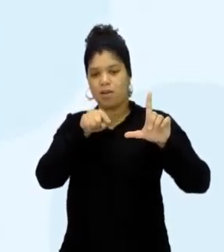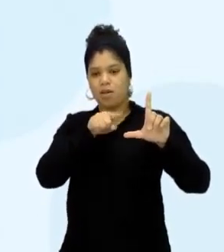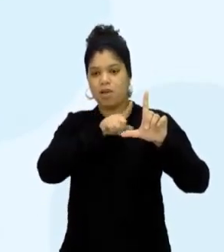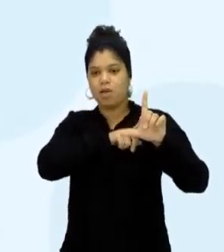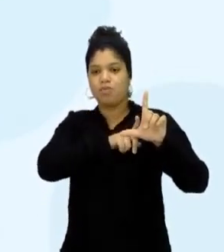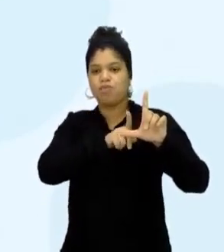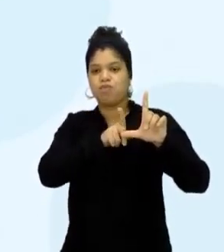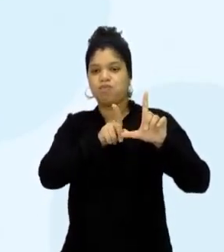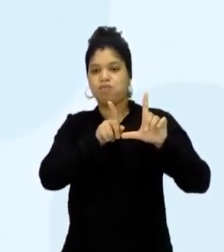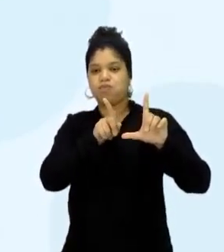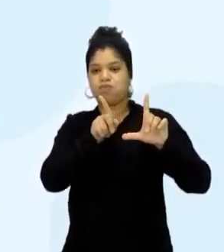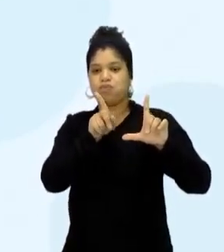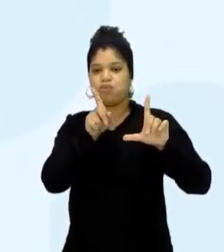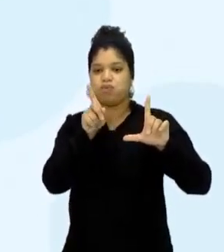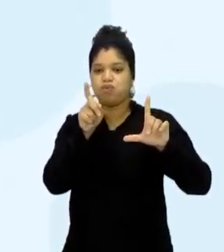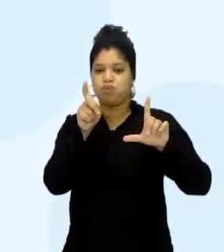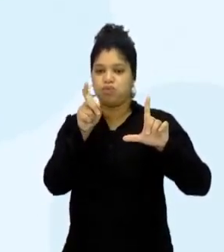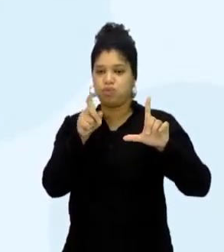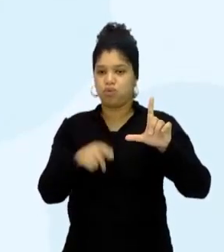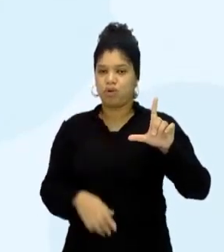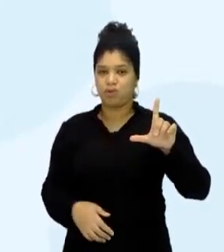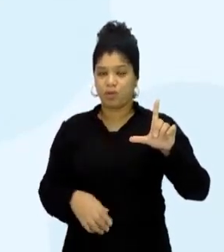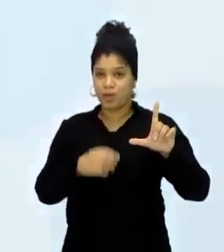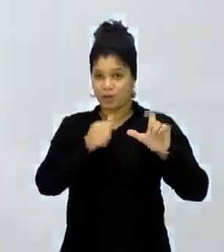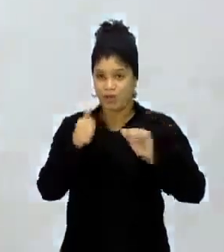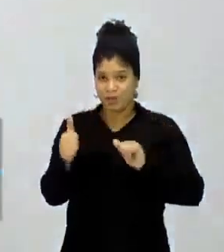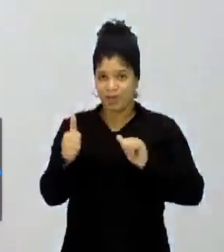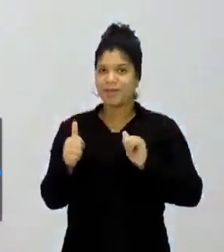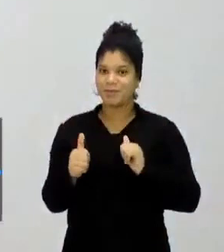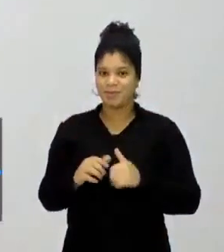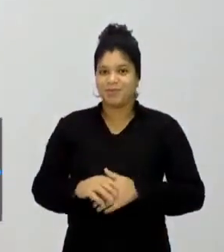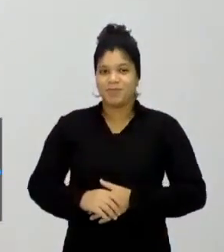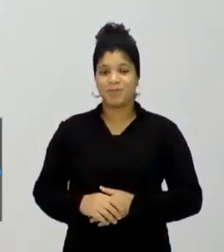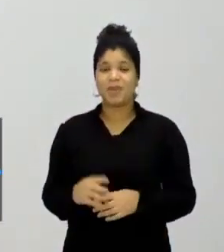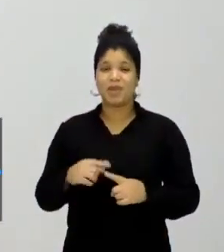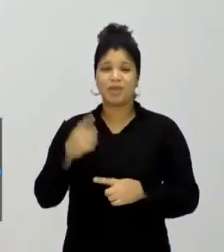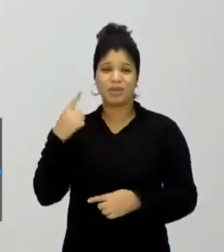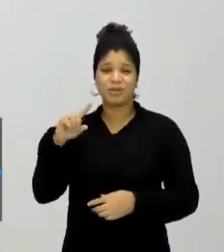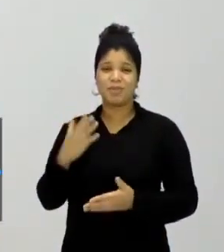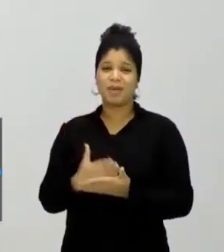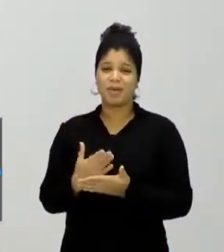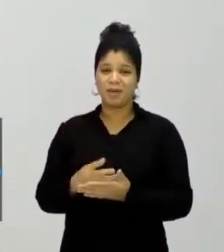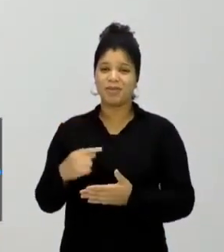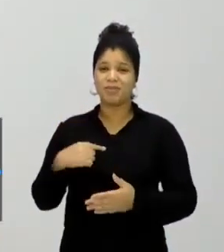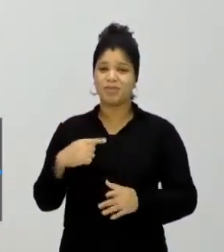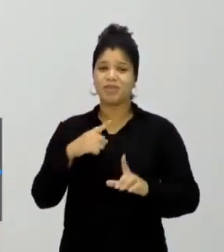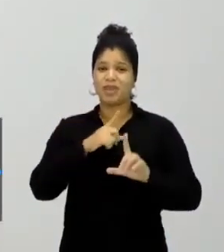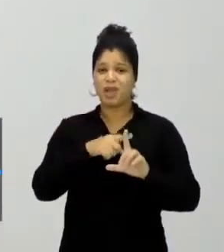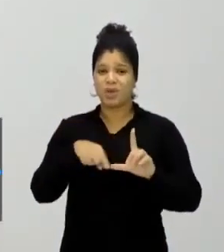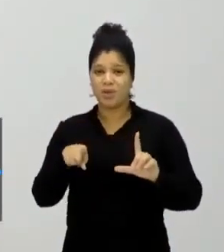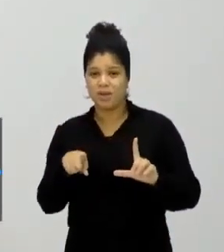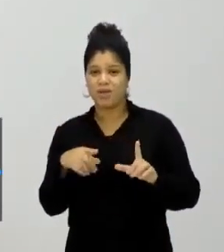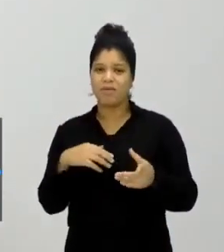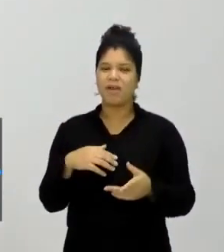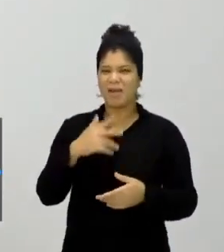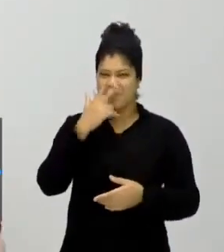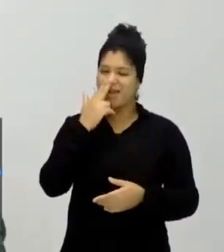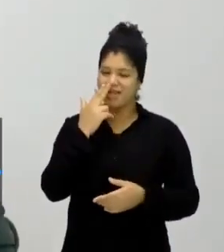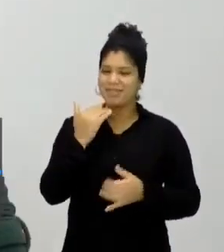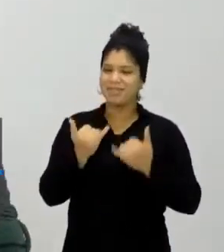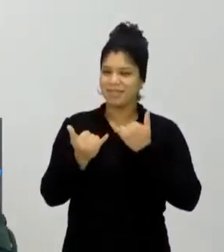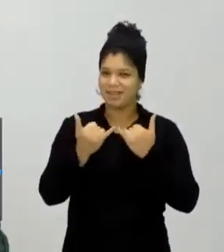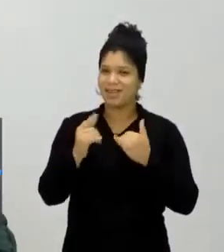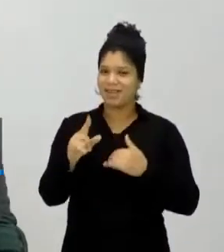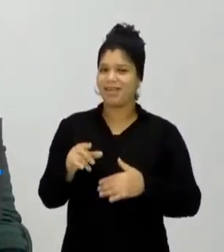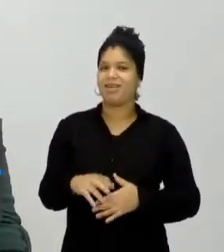lá subindo. Tudo bem até aqui? De boa? Na última aula a gente fez curva, na anterior fez reta. Ah, tá no mesmo esquema. Agora a